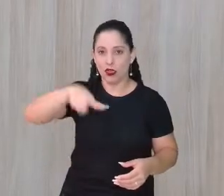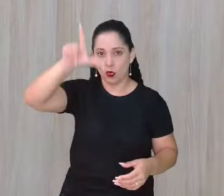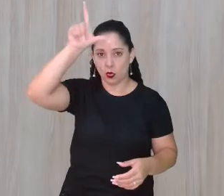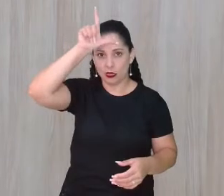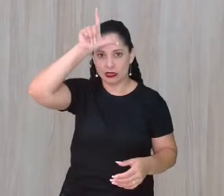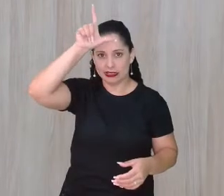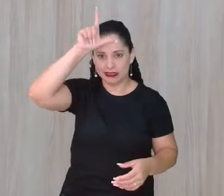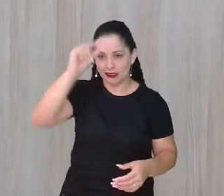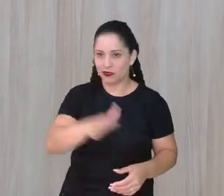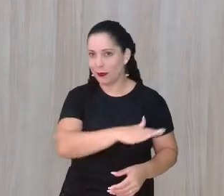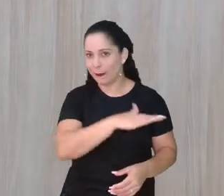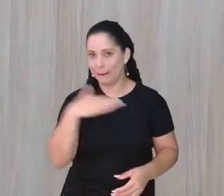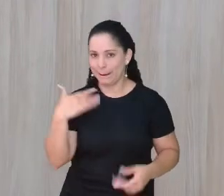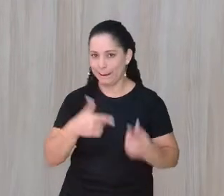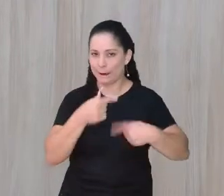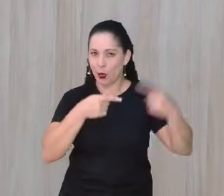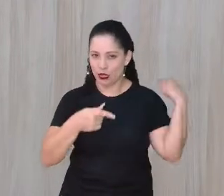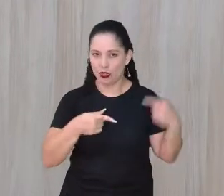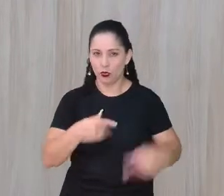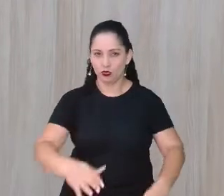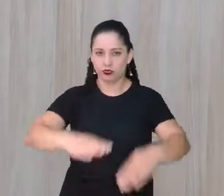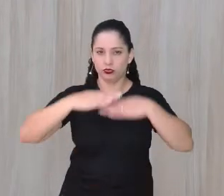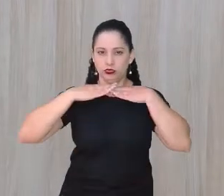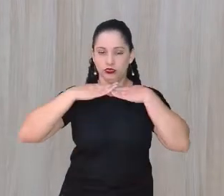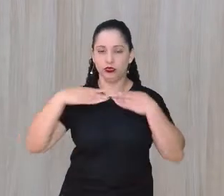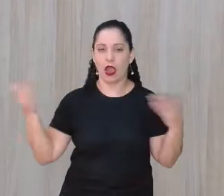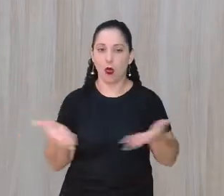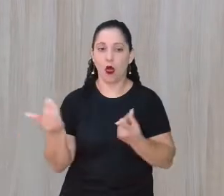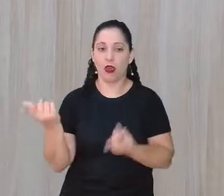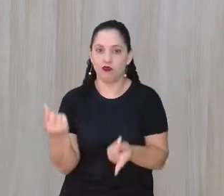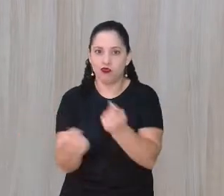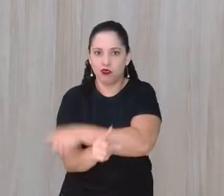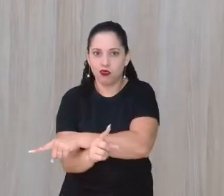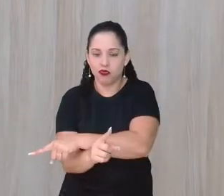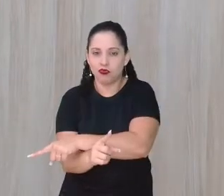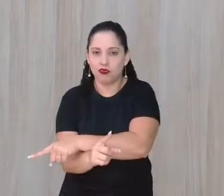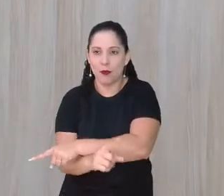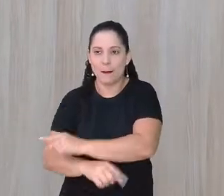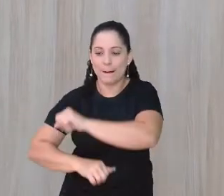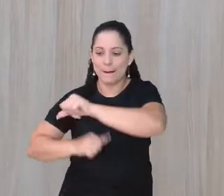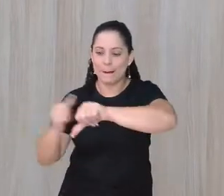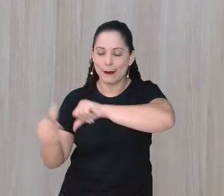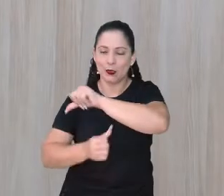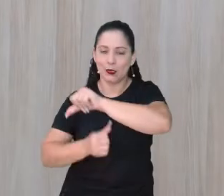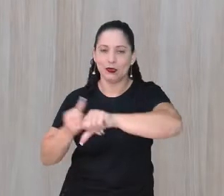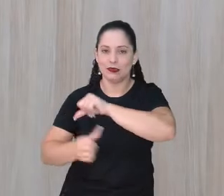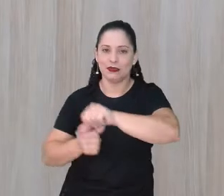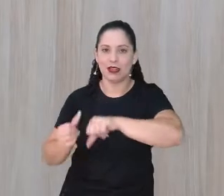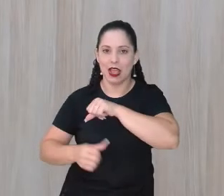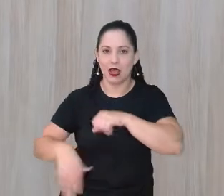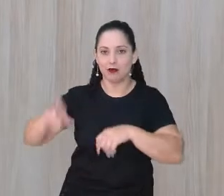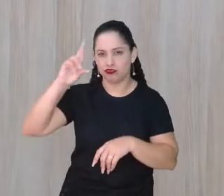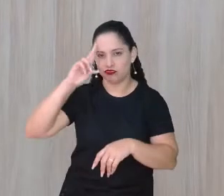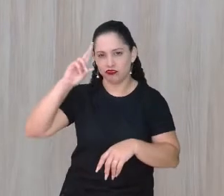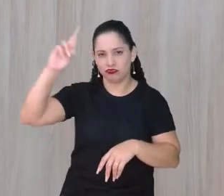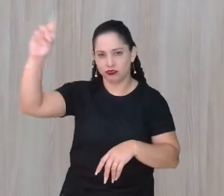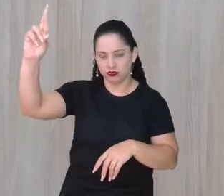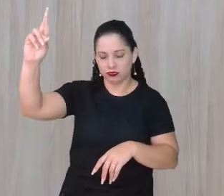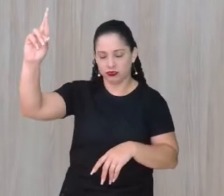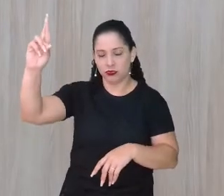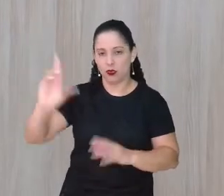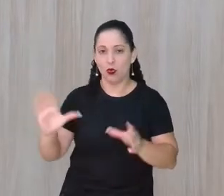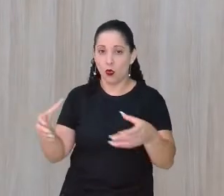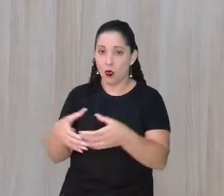o Robespierre, agora passa na mão, né, com a queda desses jacobinos, passa a mão do diretório, que era